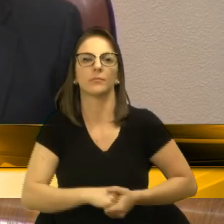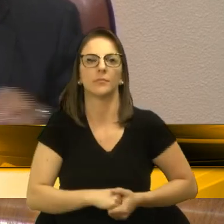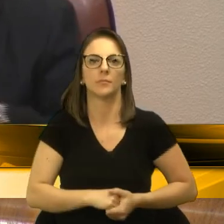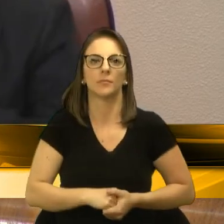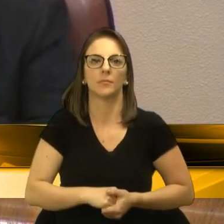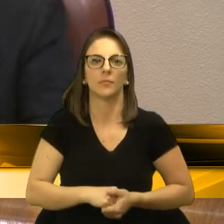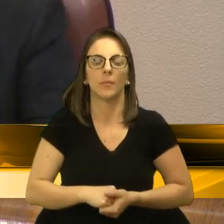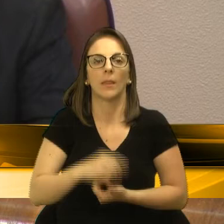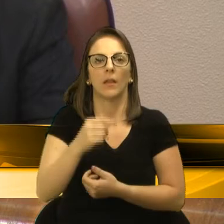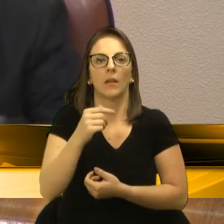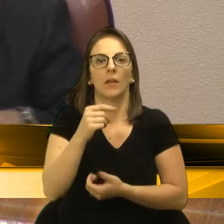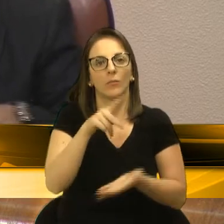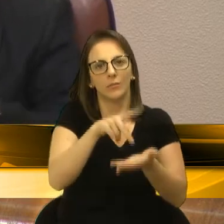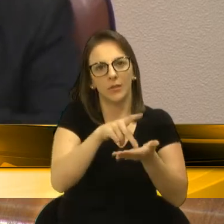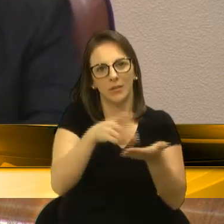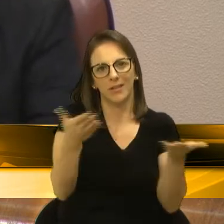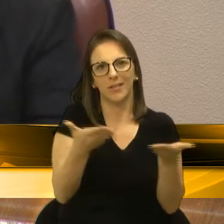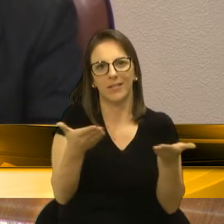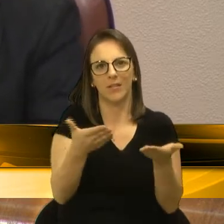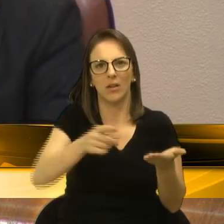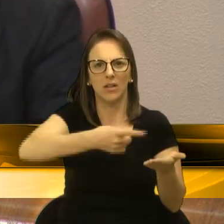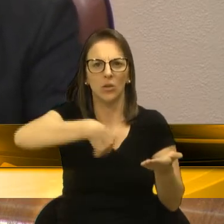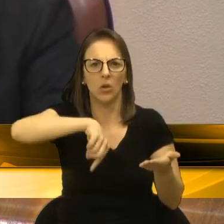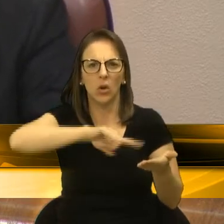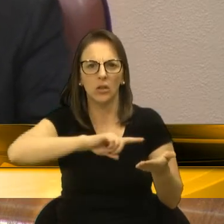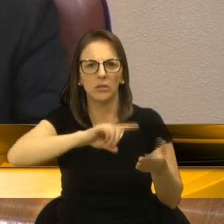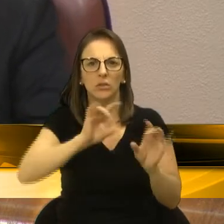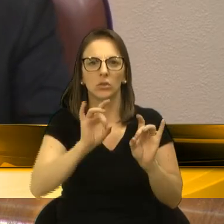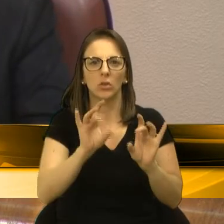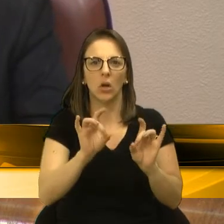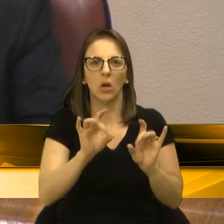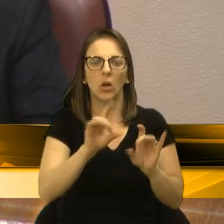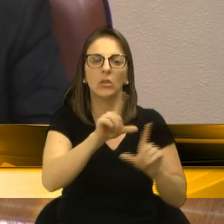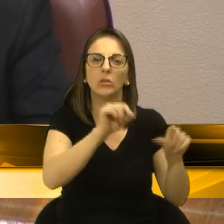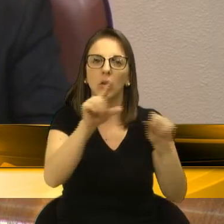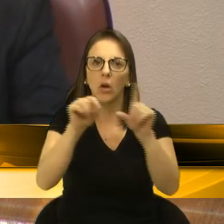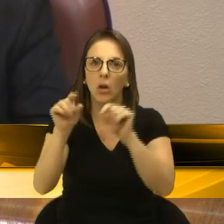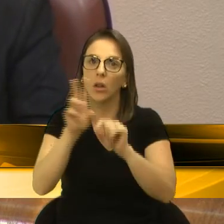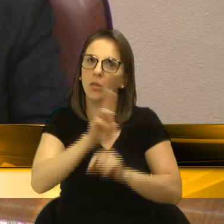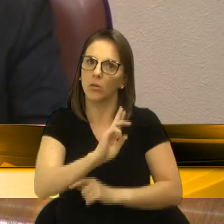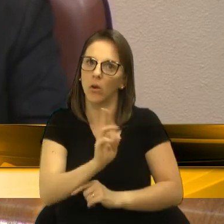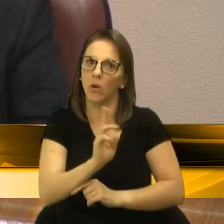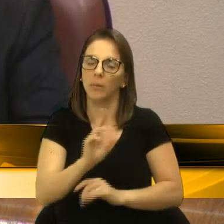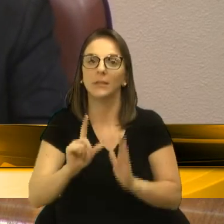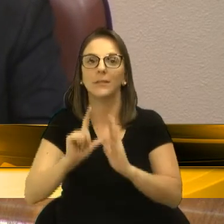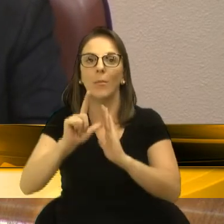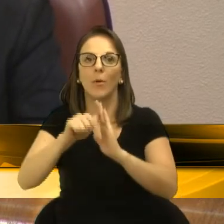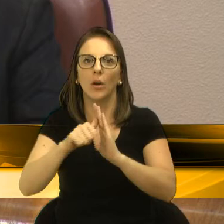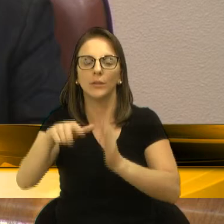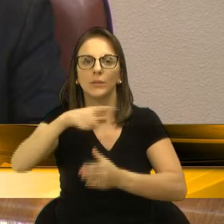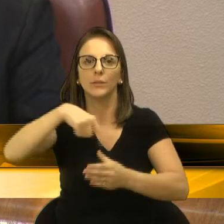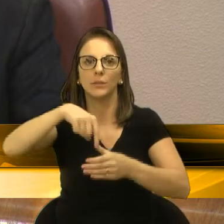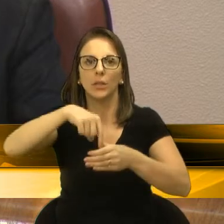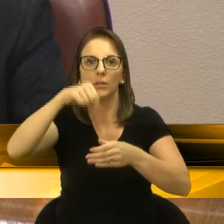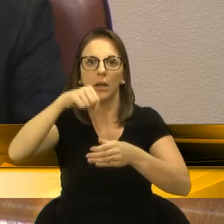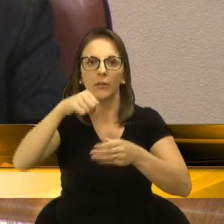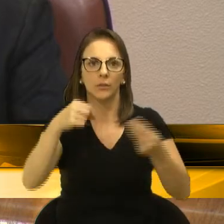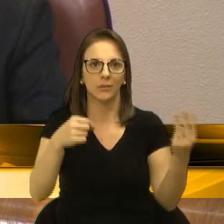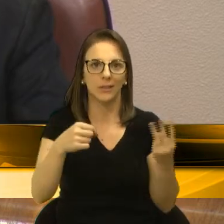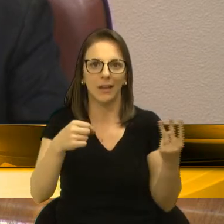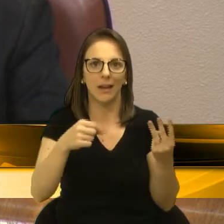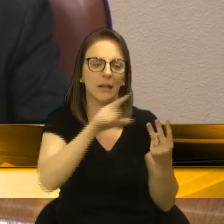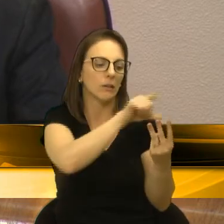Na realidade, agora, nós vamos só escolher os nomes e depois, entre eles, os sorteados vão fazer o seu